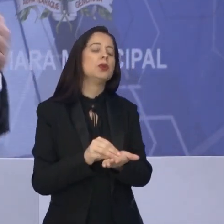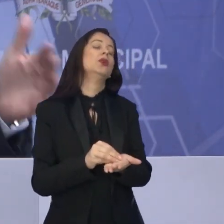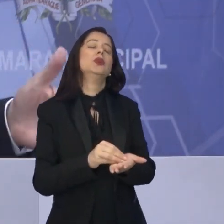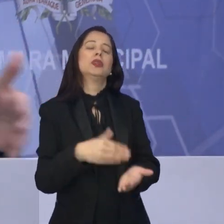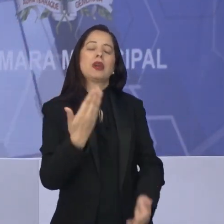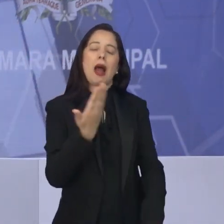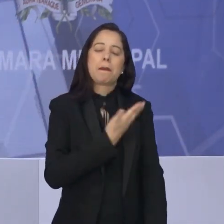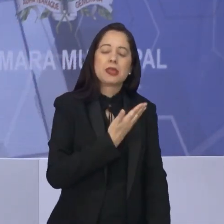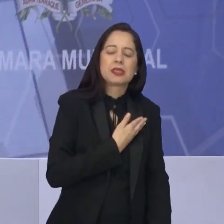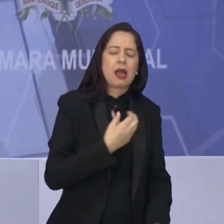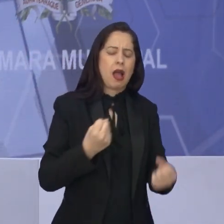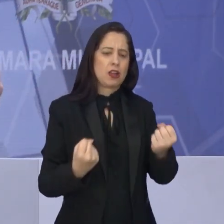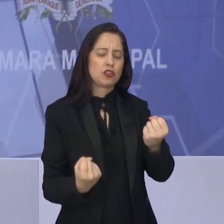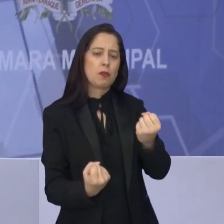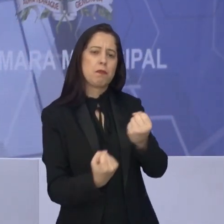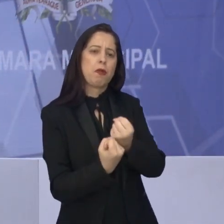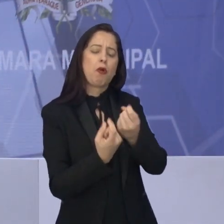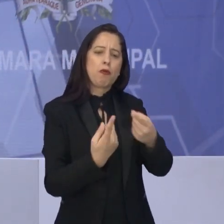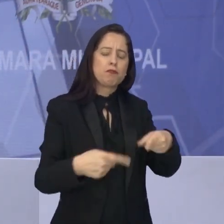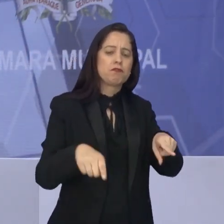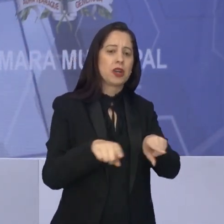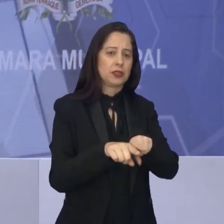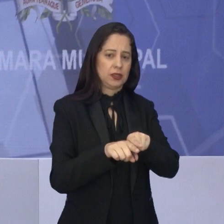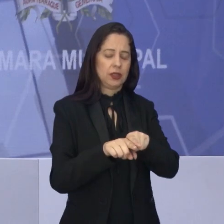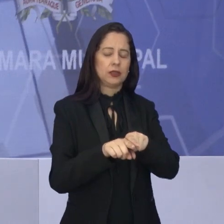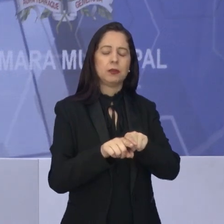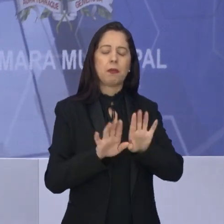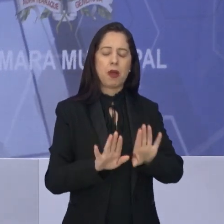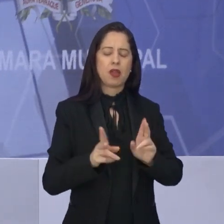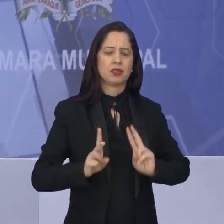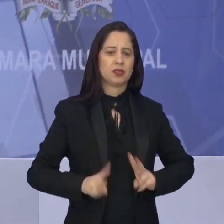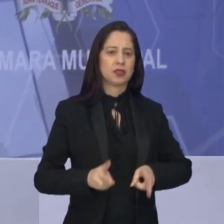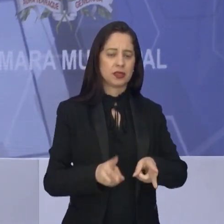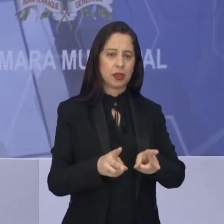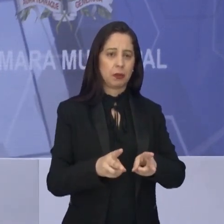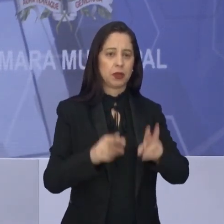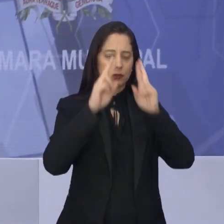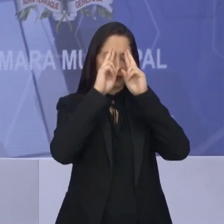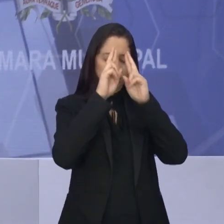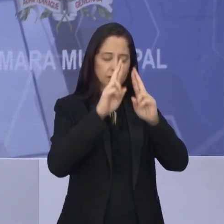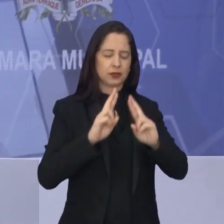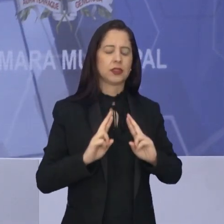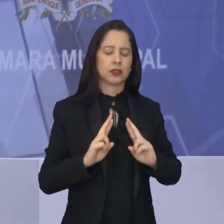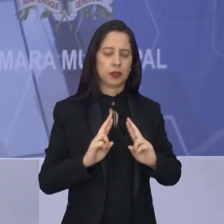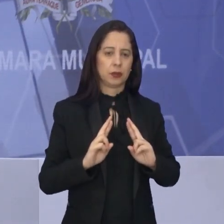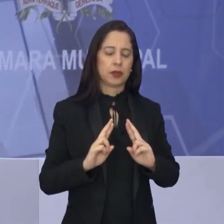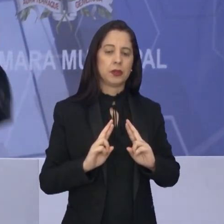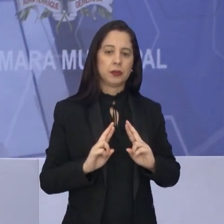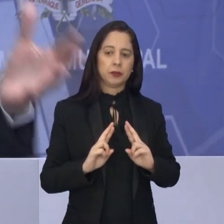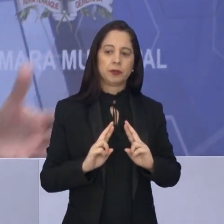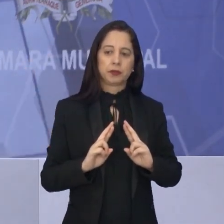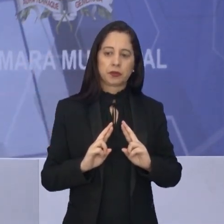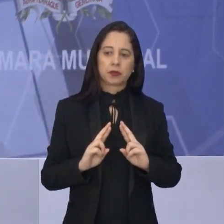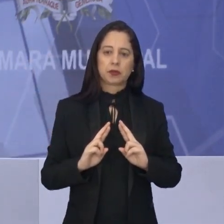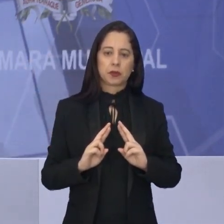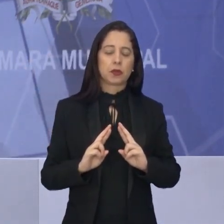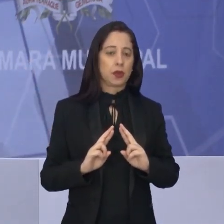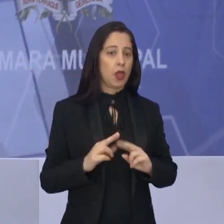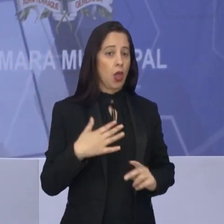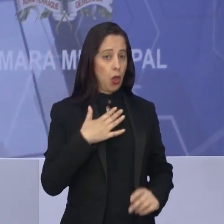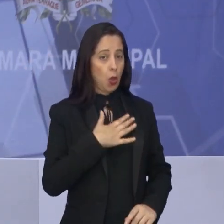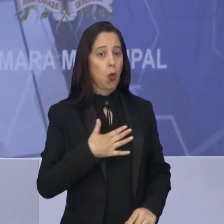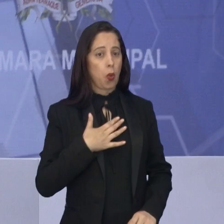companheirismo, apoio, cumplicidade, mas que foi sempre marcada pelo respeito. Eu gosto de pensar que a gente é um exemplo